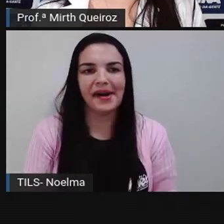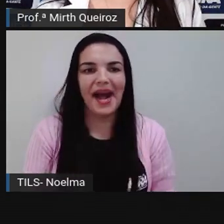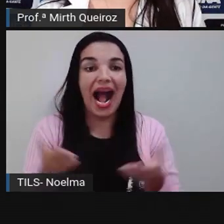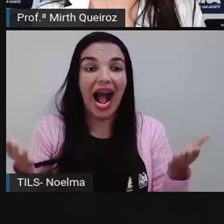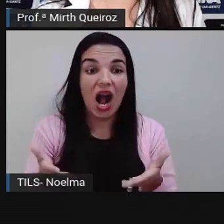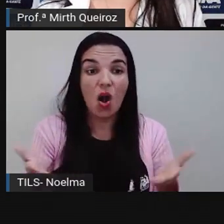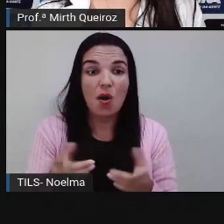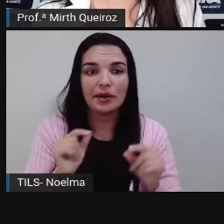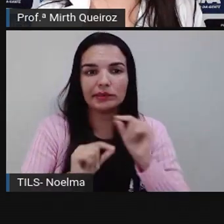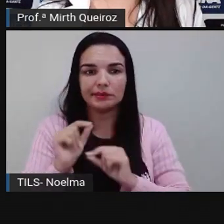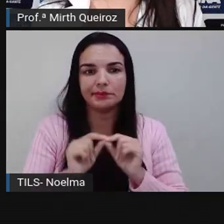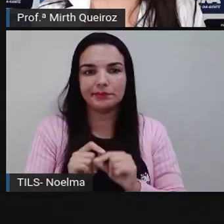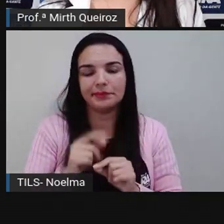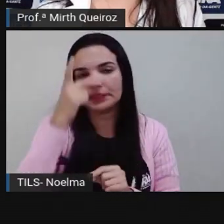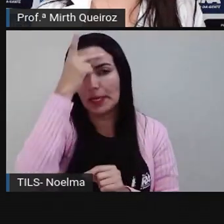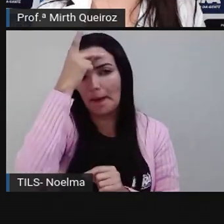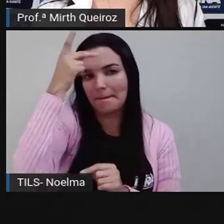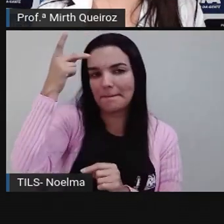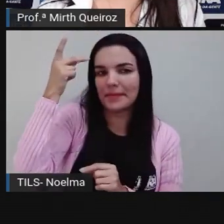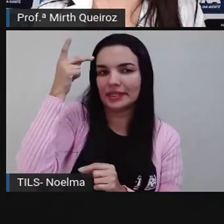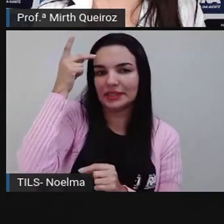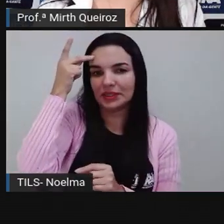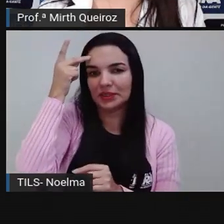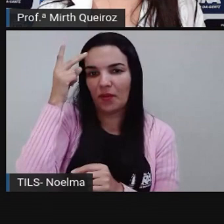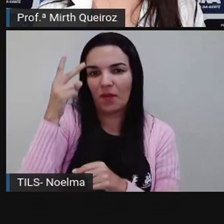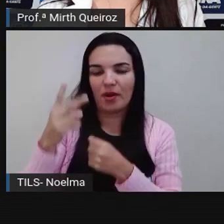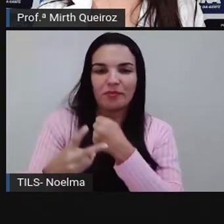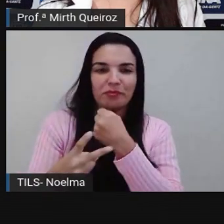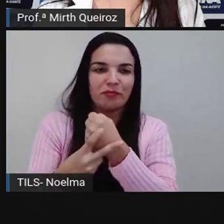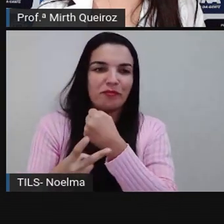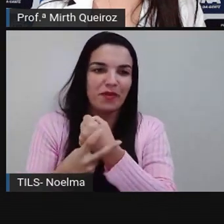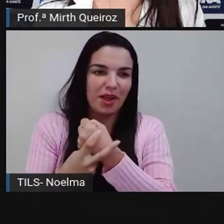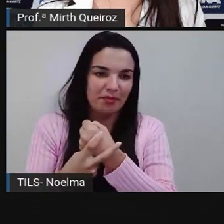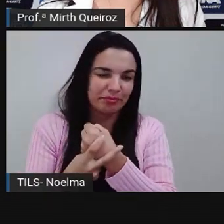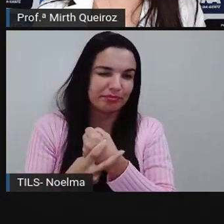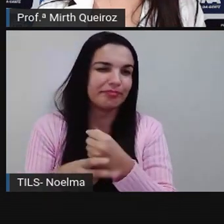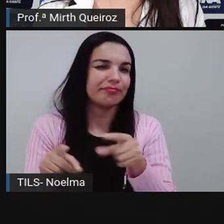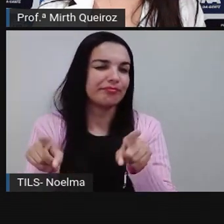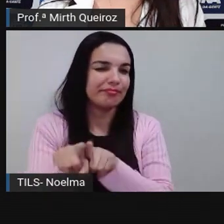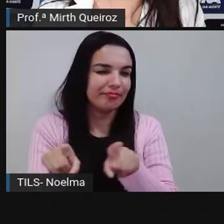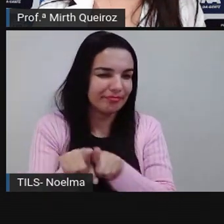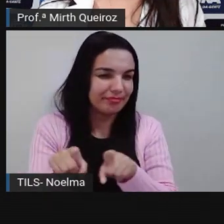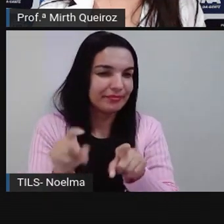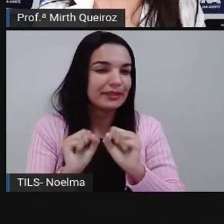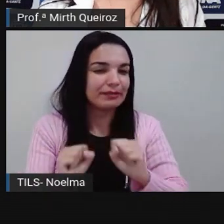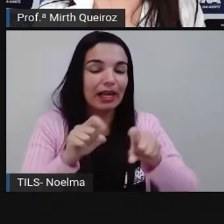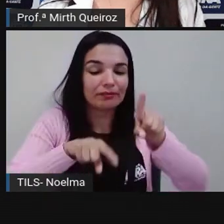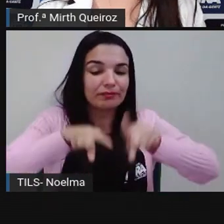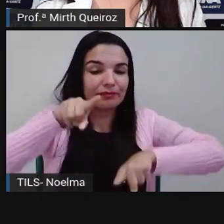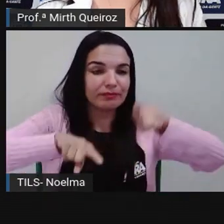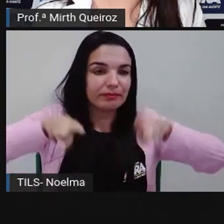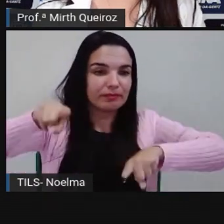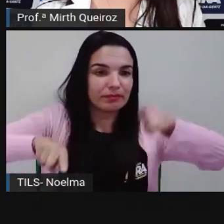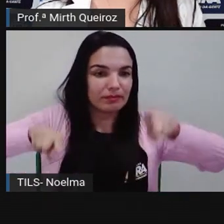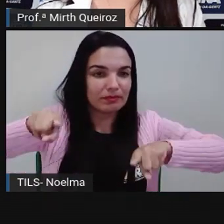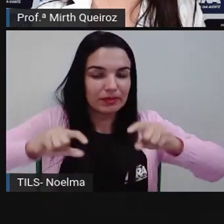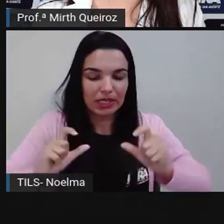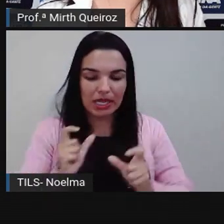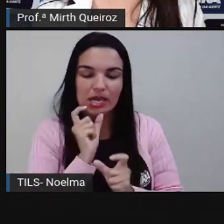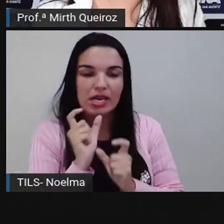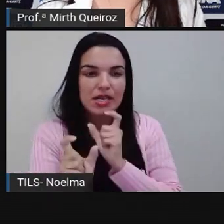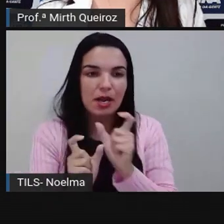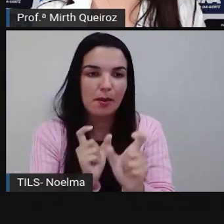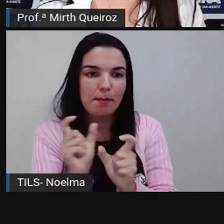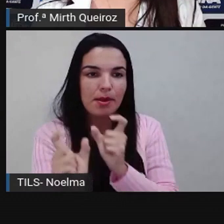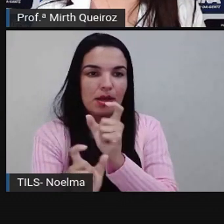A pessoa do verbo, o verbo também vai variar conforme as pessoas gramaticais. As pessoas